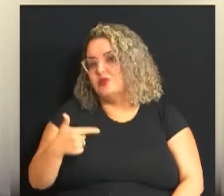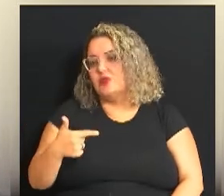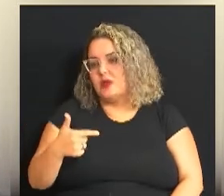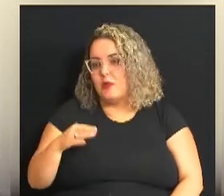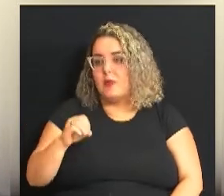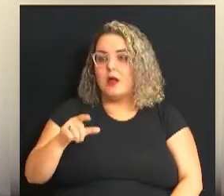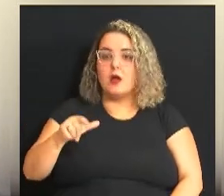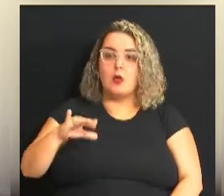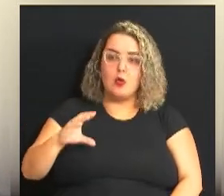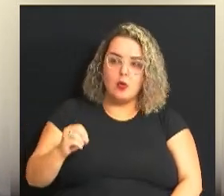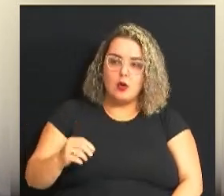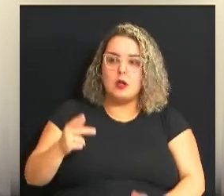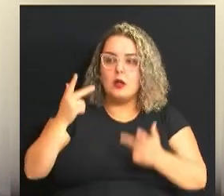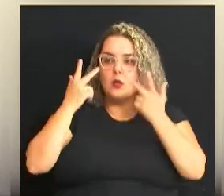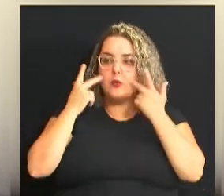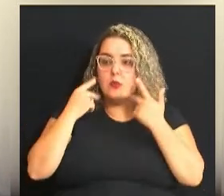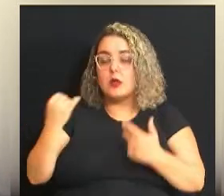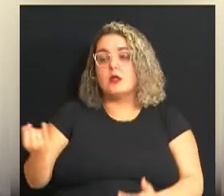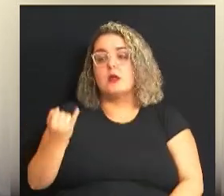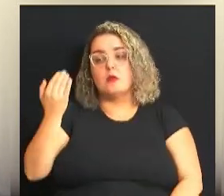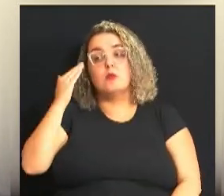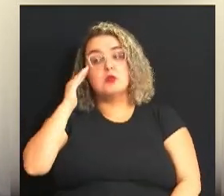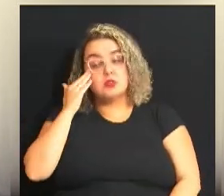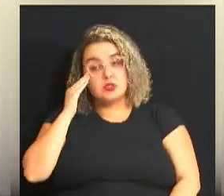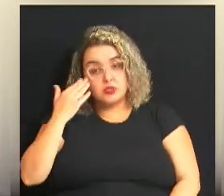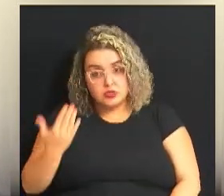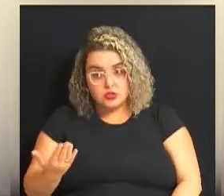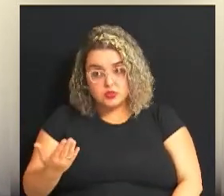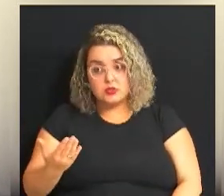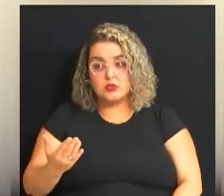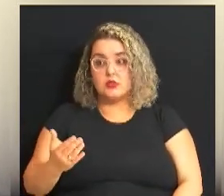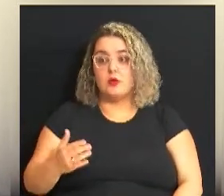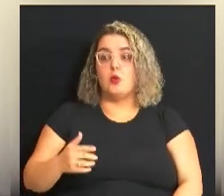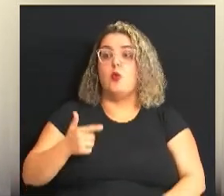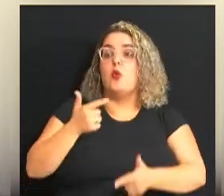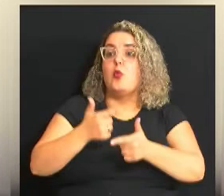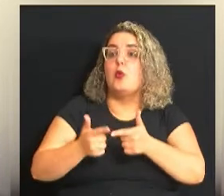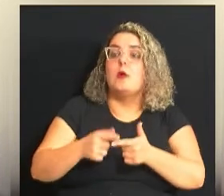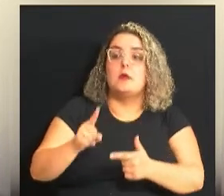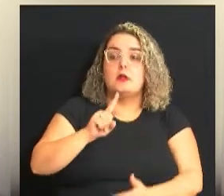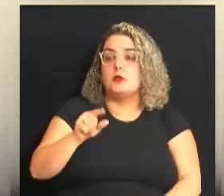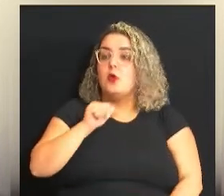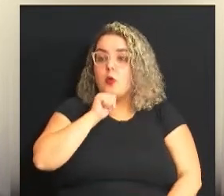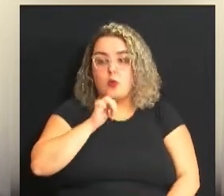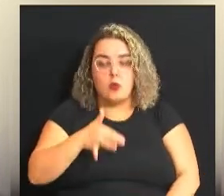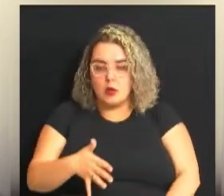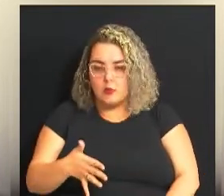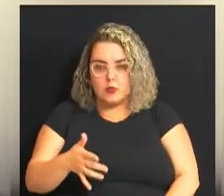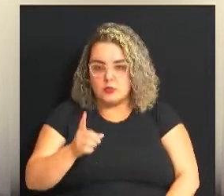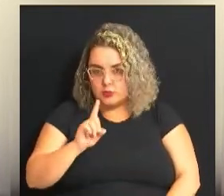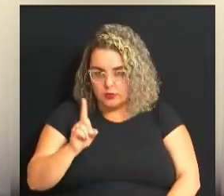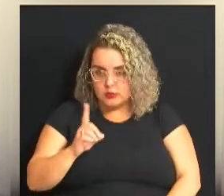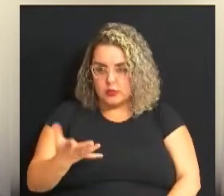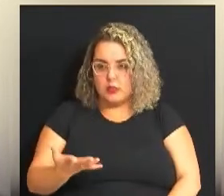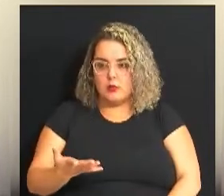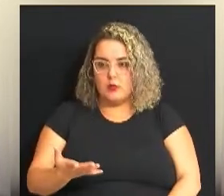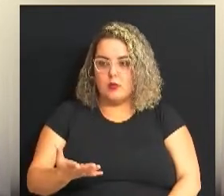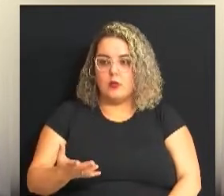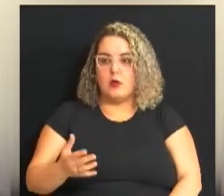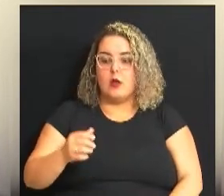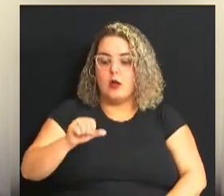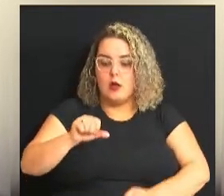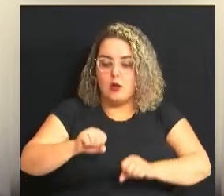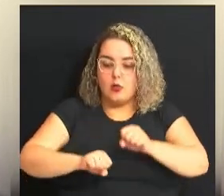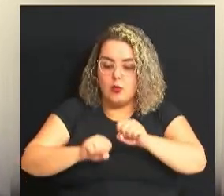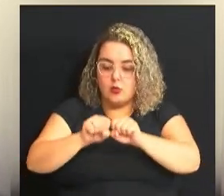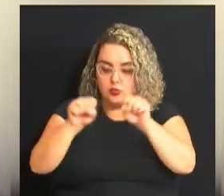menstrual comum. Agora, é importante que a gente entenda que a causa, o problema, não é a menstruação em si, né? É uma desordem do